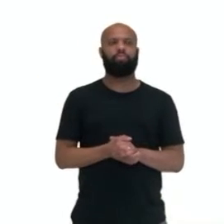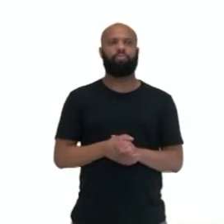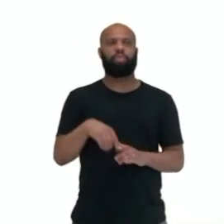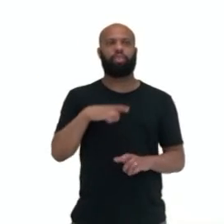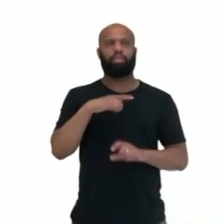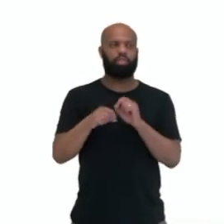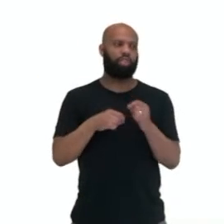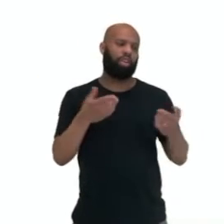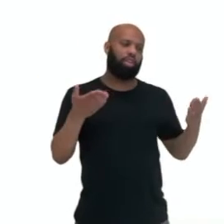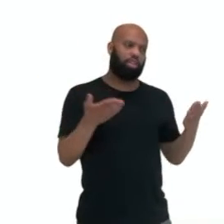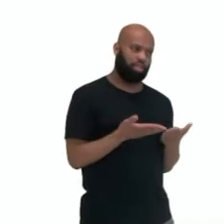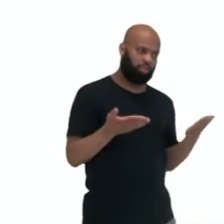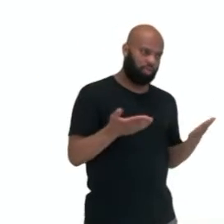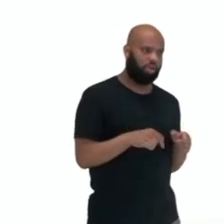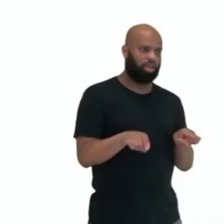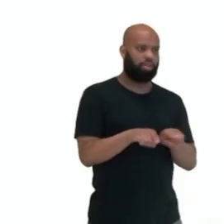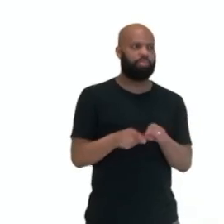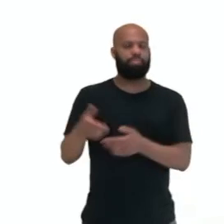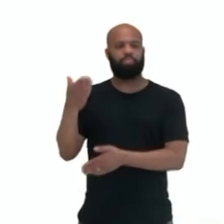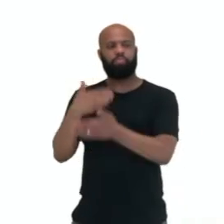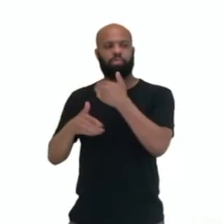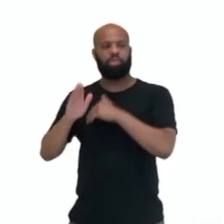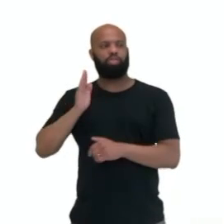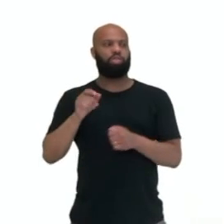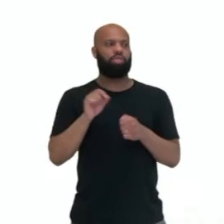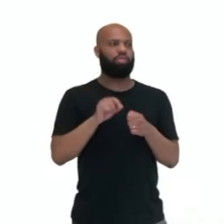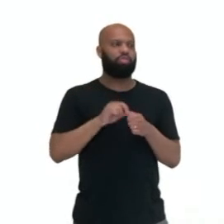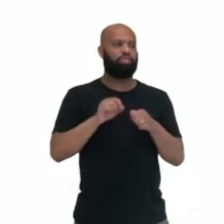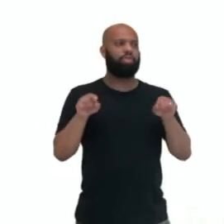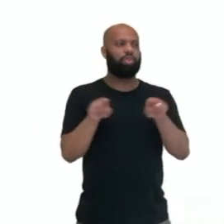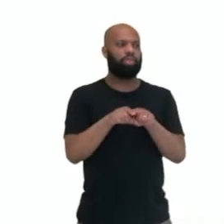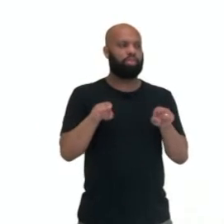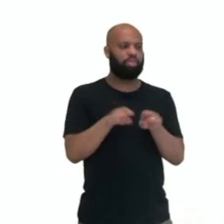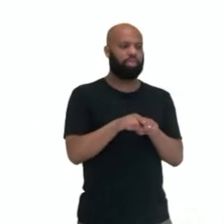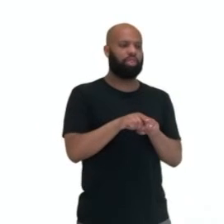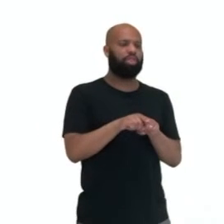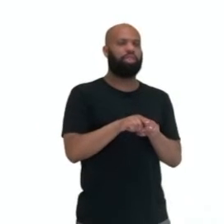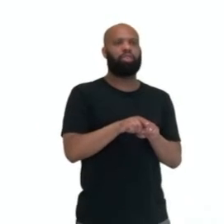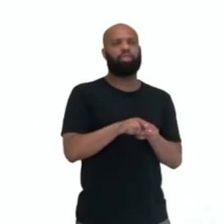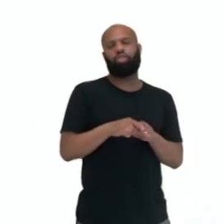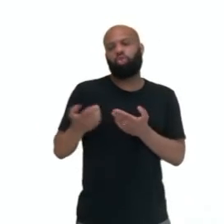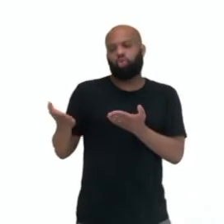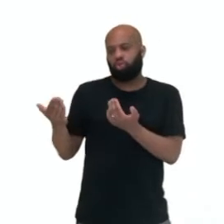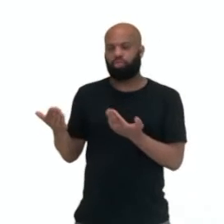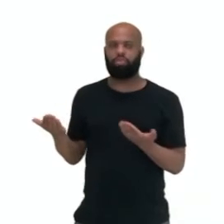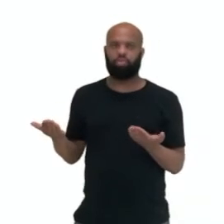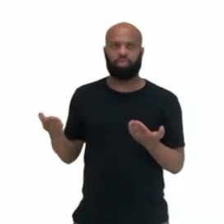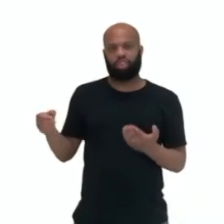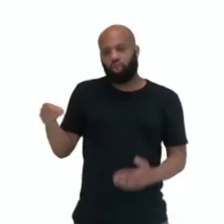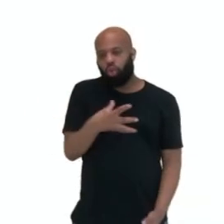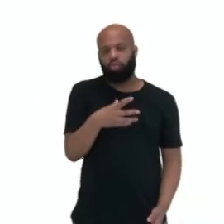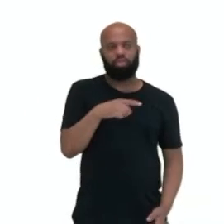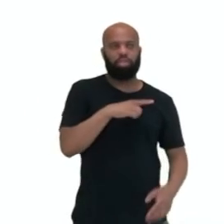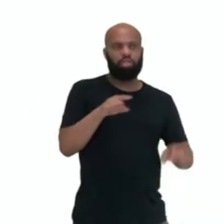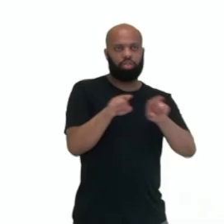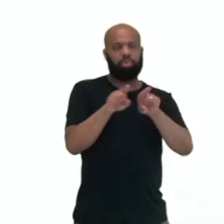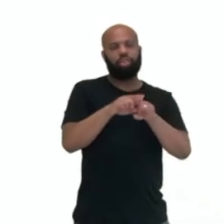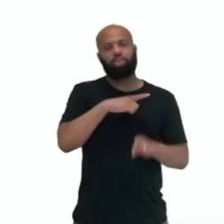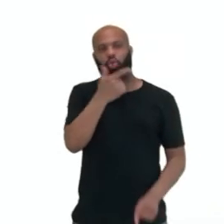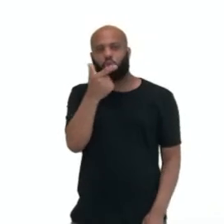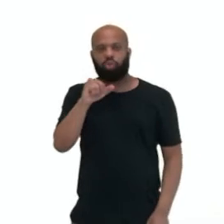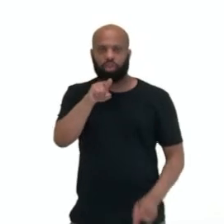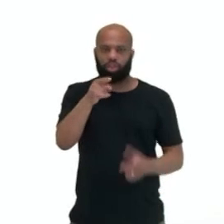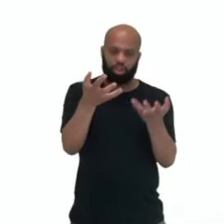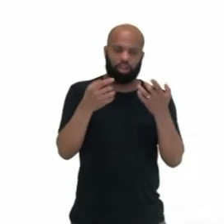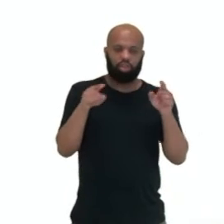versões recentes como as antigas, porque já fizeram, né, uma versão mais recente do filme. Então tem vários outros aqui também, se vocês